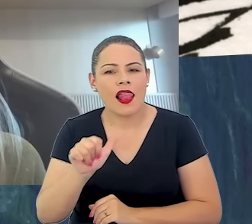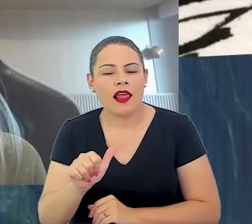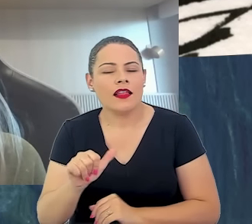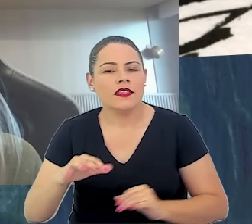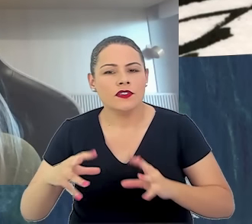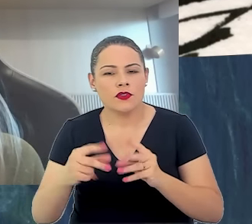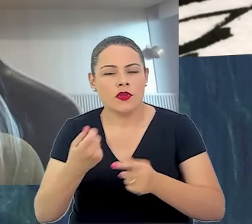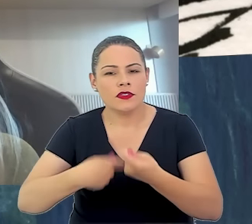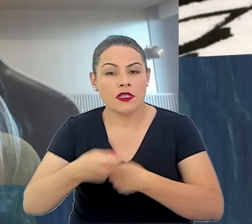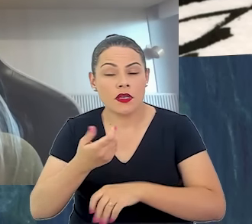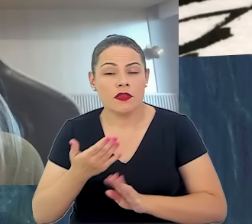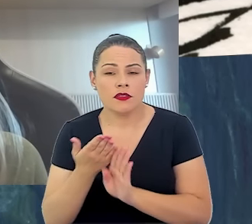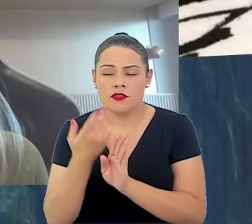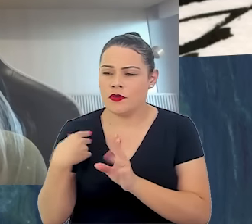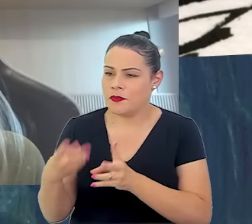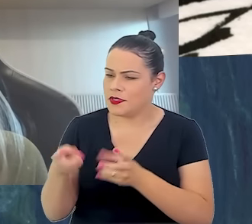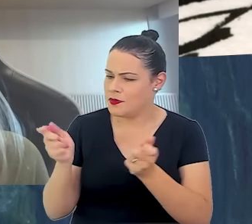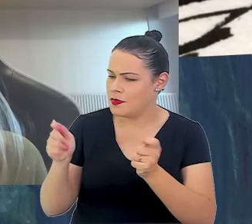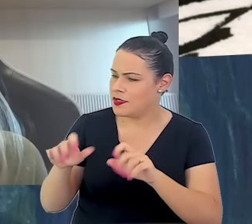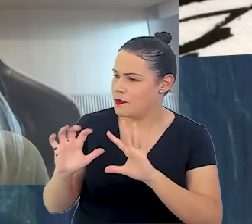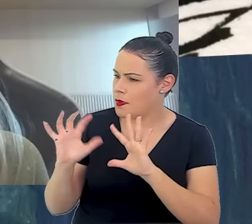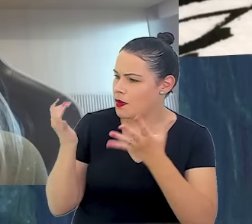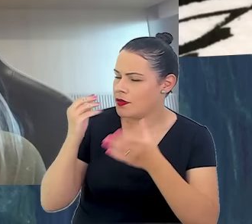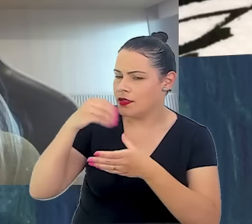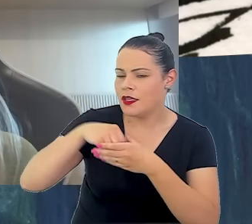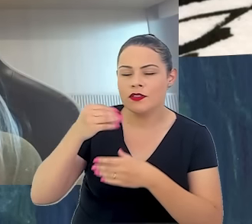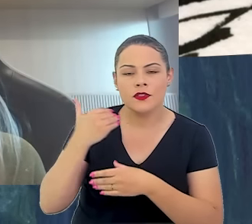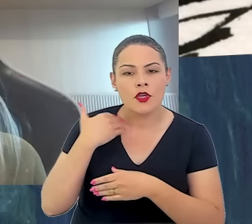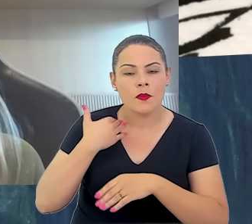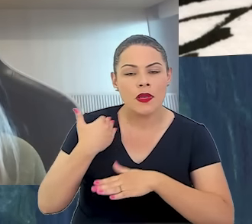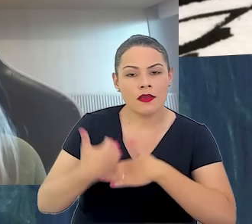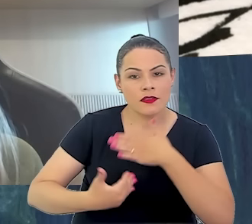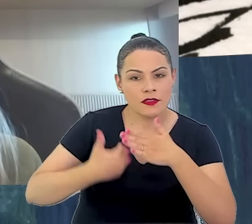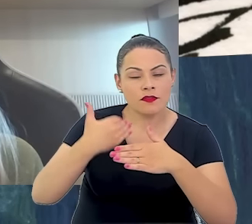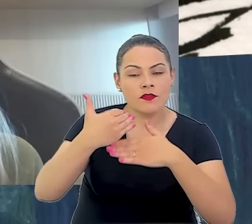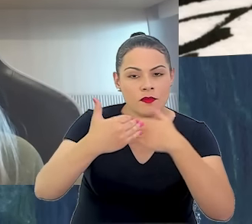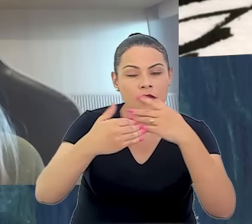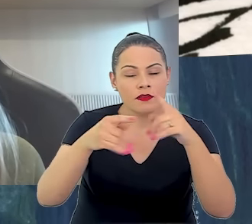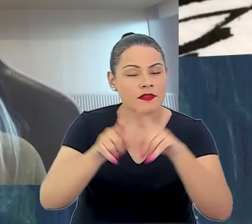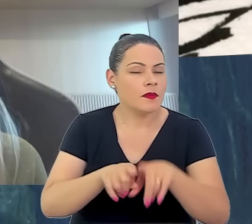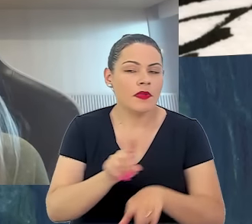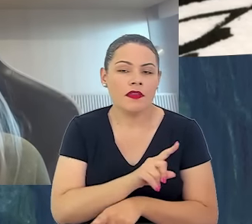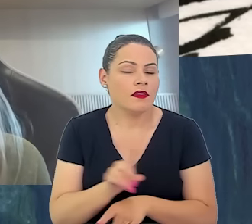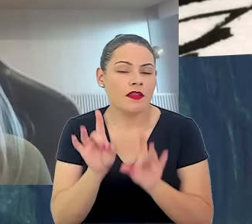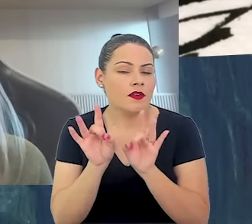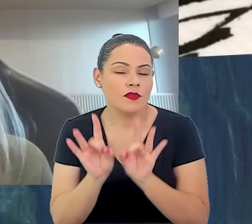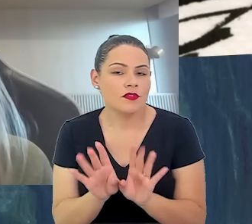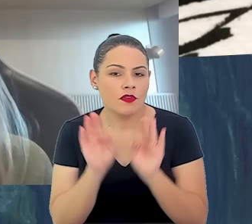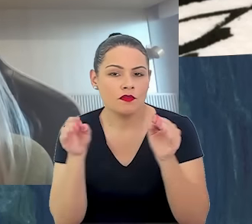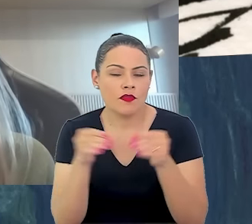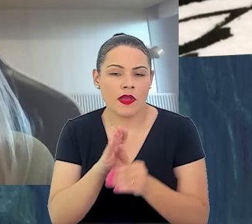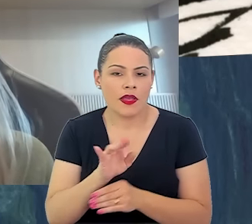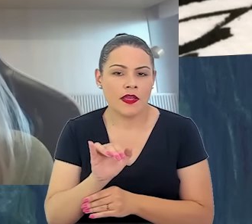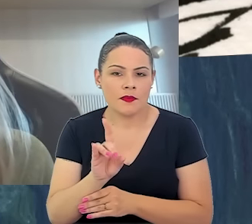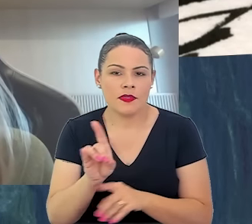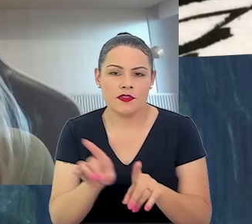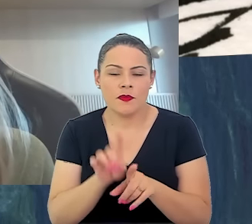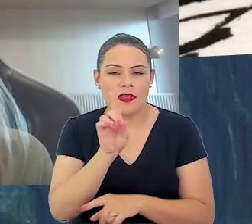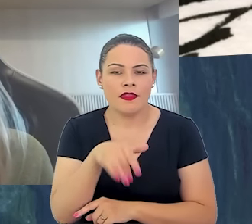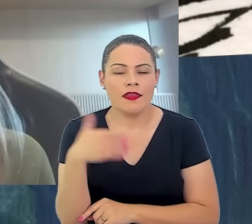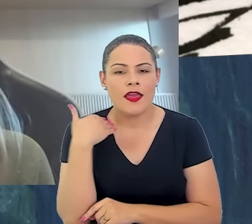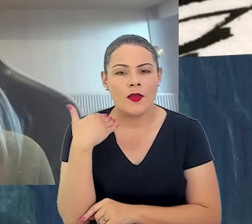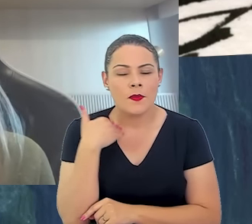eh eu já vi vejo isso acontecendo nos bancos de desenvolvimento né e não só no caso do BID né que